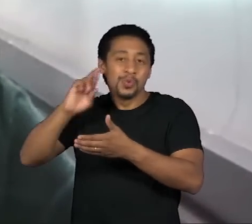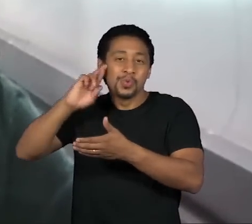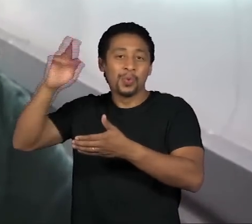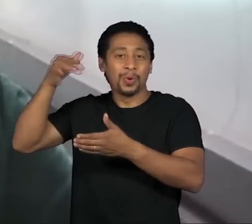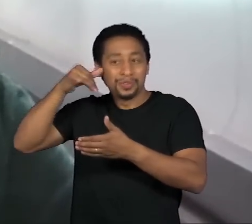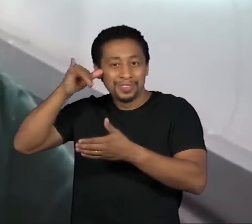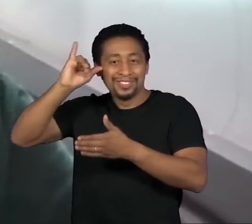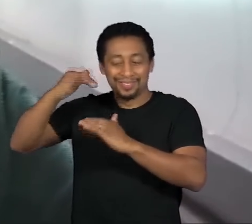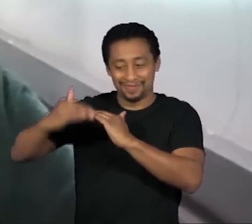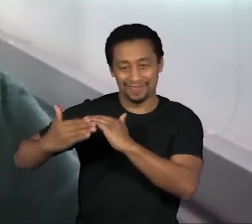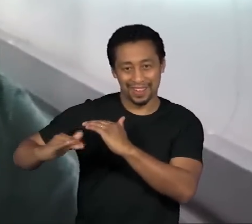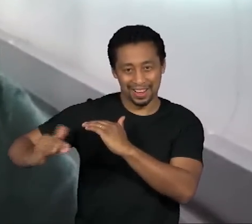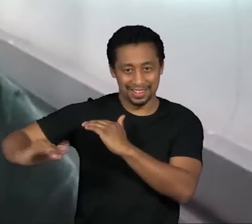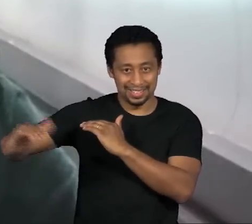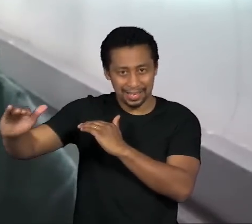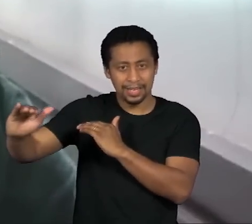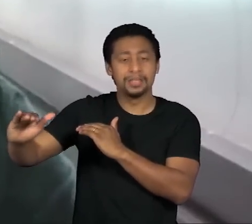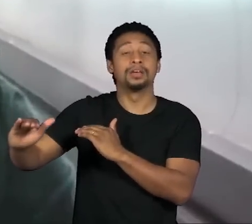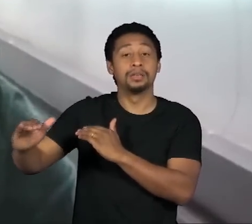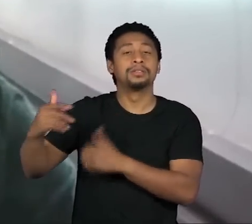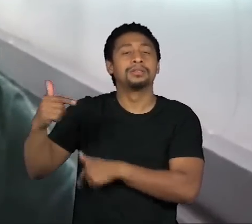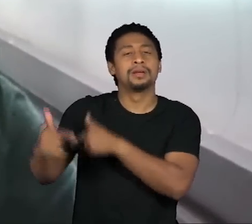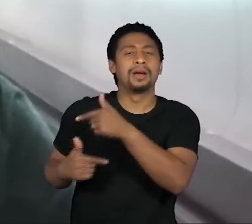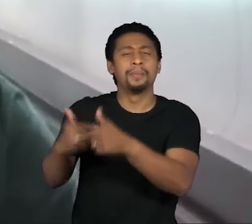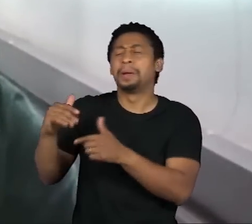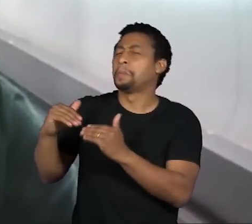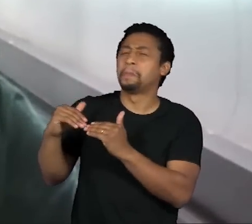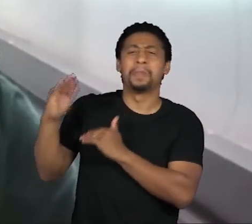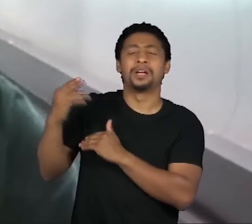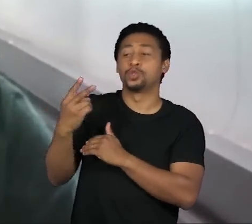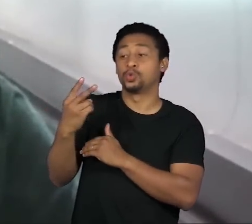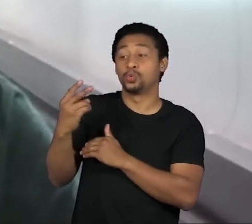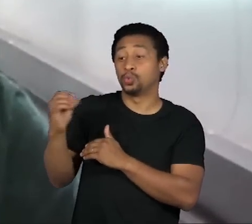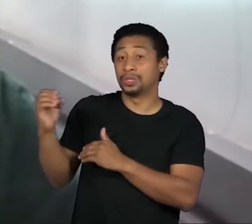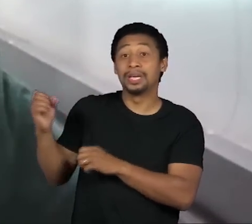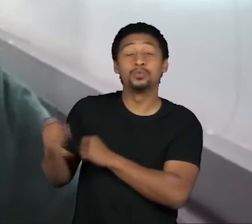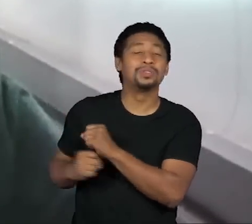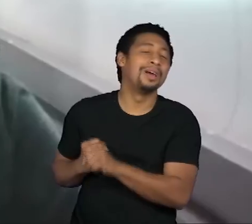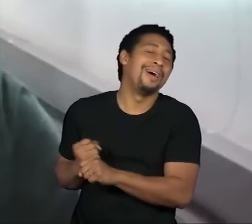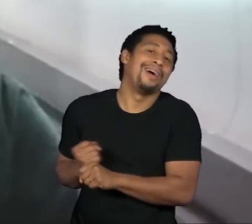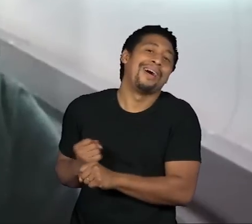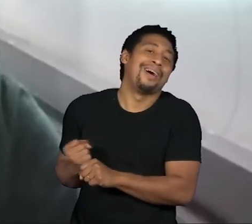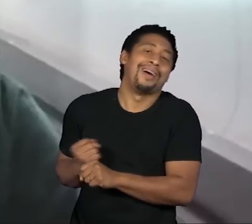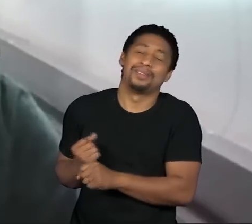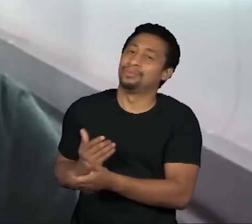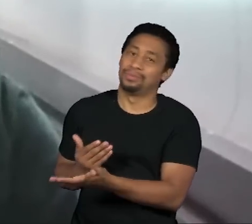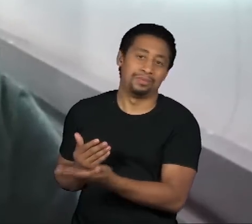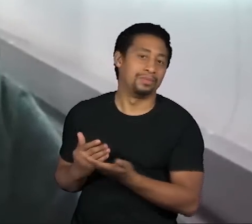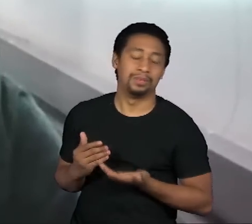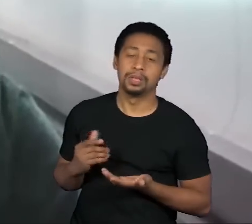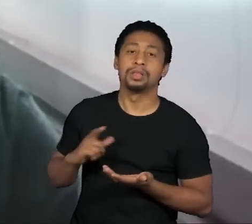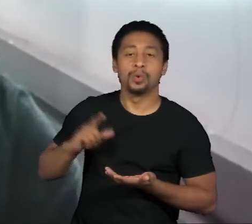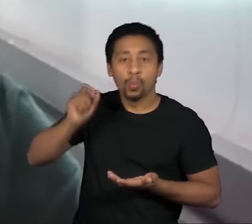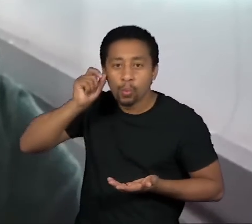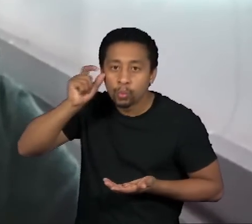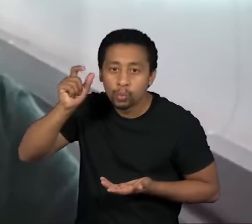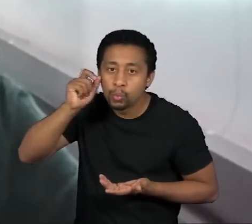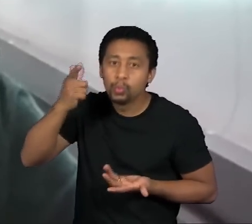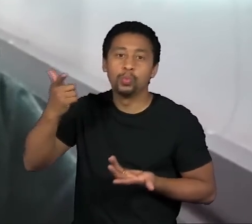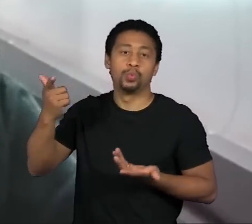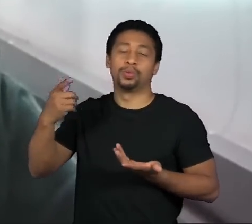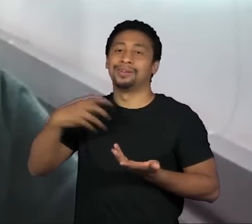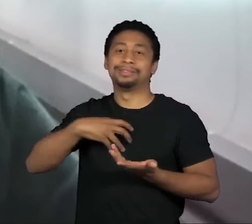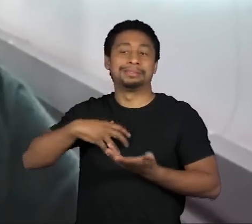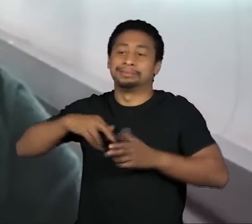de 200 anos, né, e que tem um valor, né, sociocultural disso, não é só, e da biodiversidade também, e tudo isso,